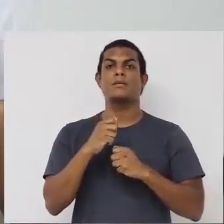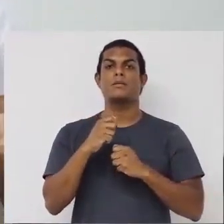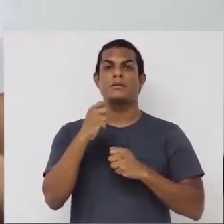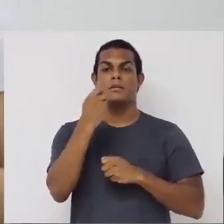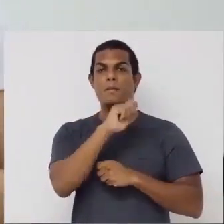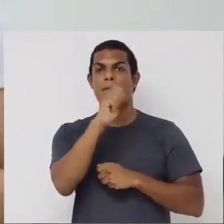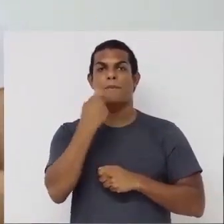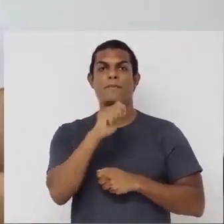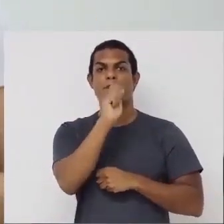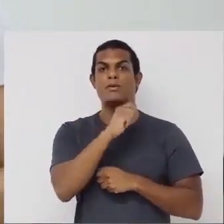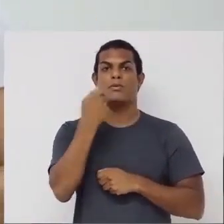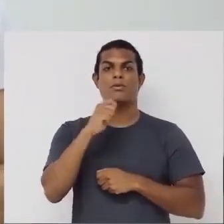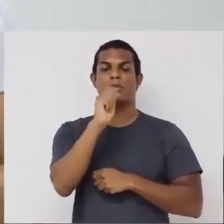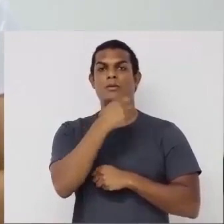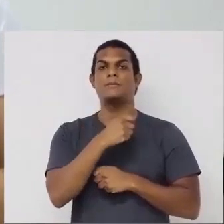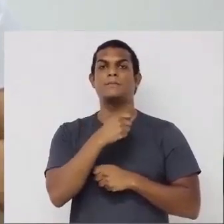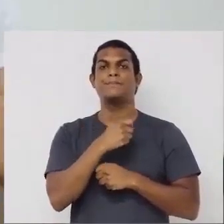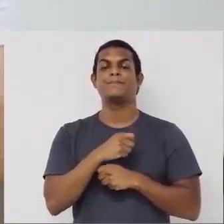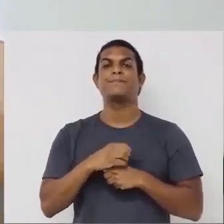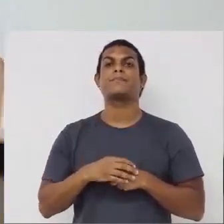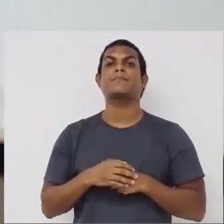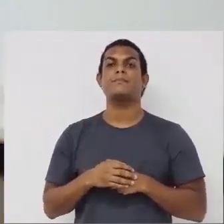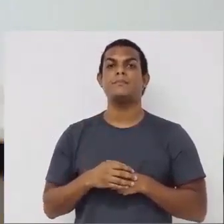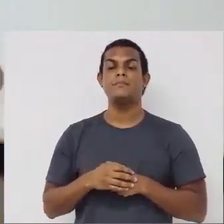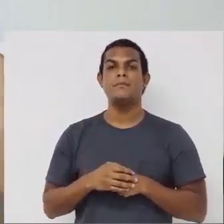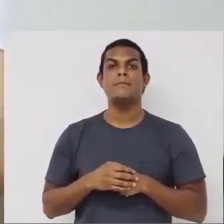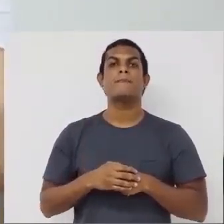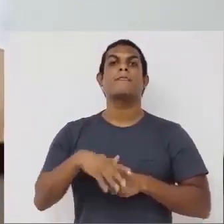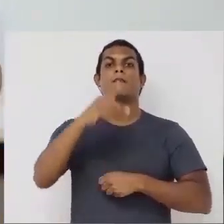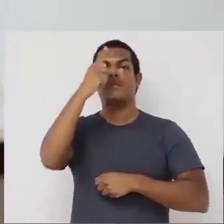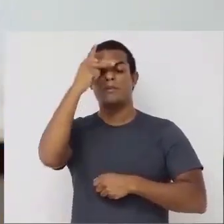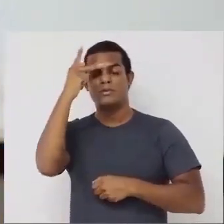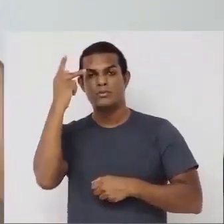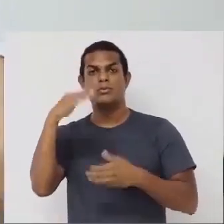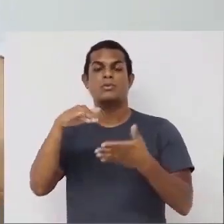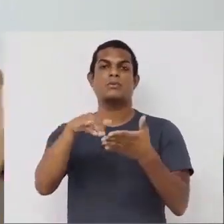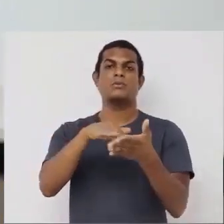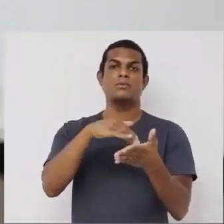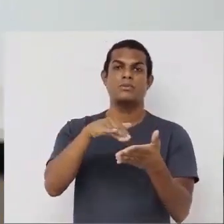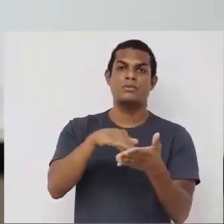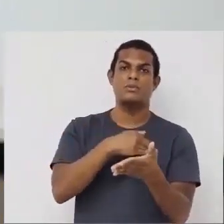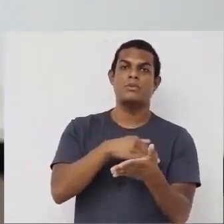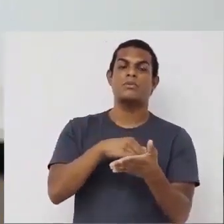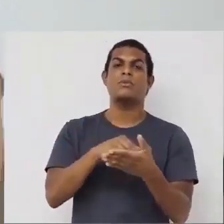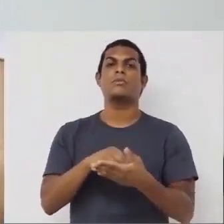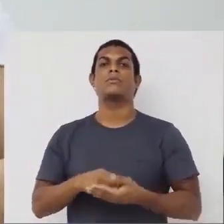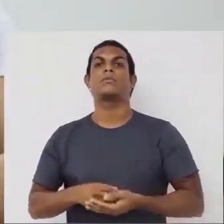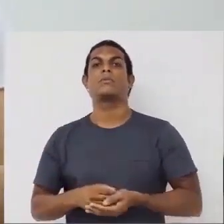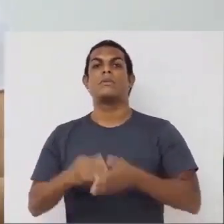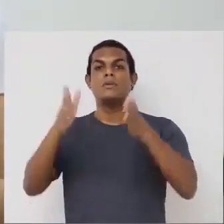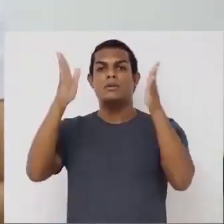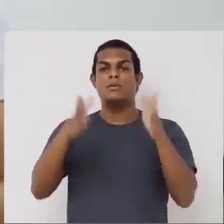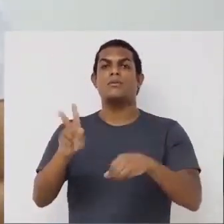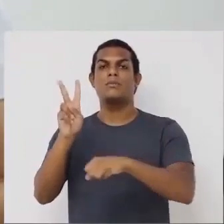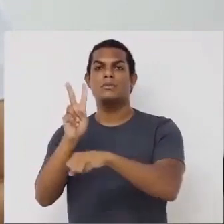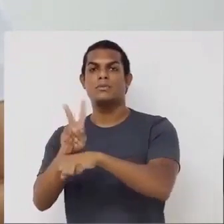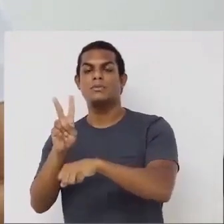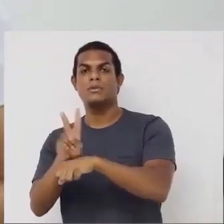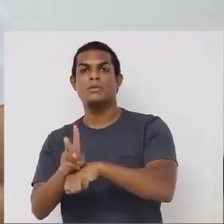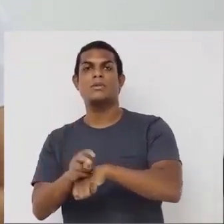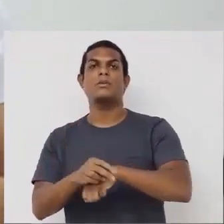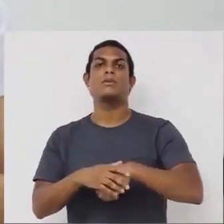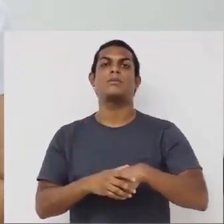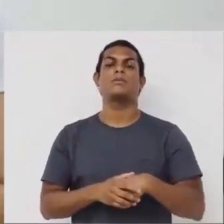no picolé, ela é custo. A pessoa que trabalha no escritório, o porteiro, a secretária, o dono da